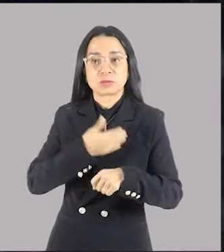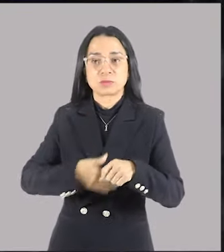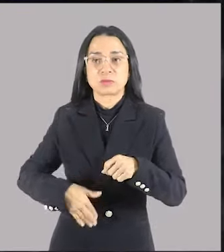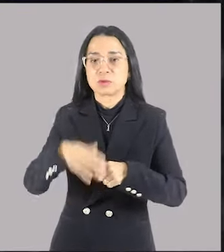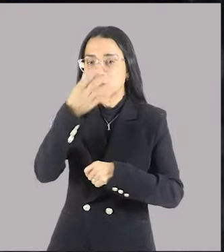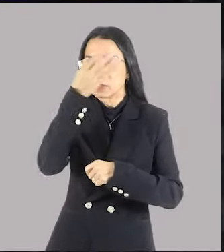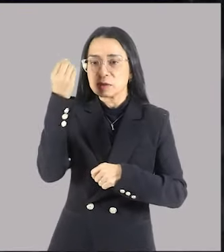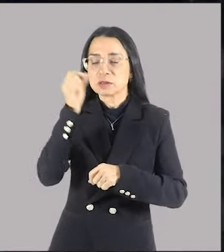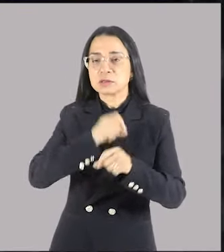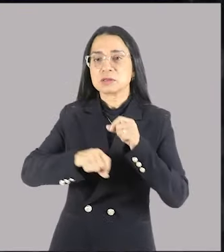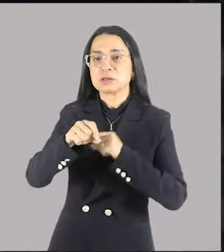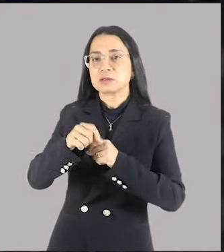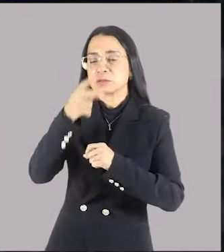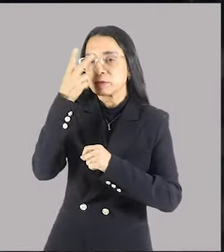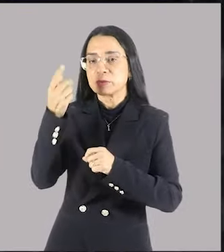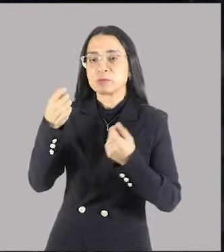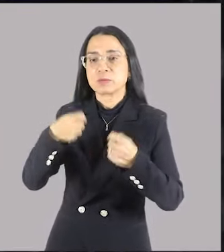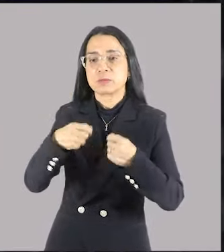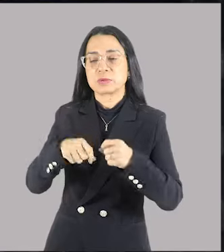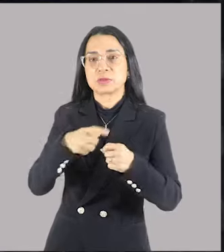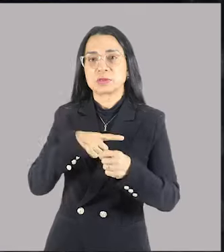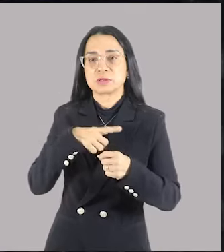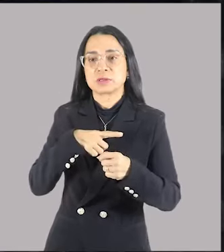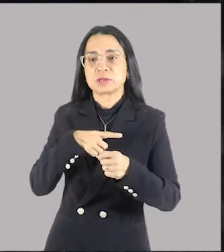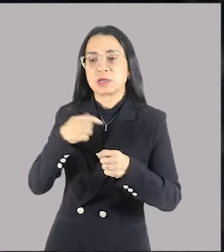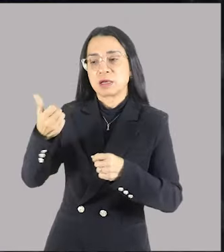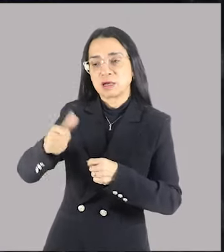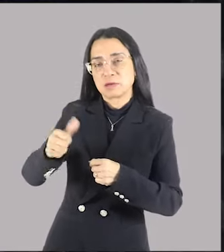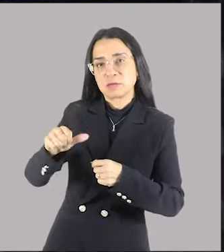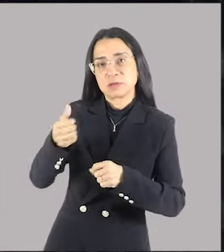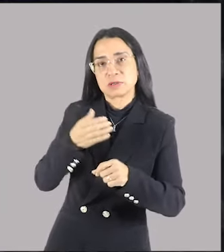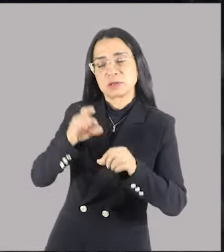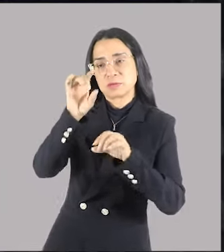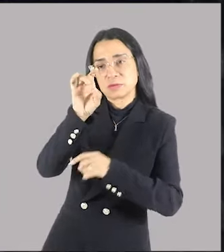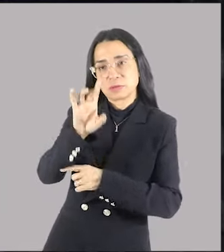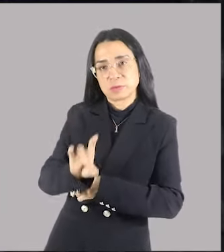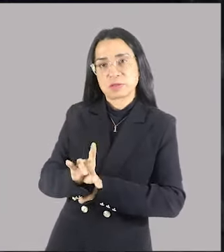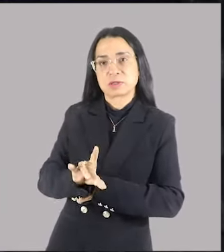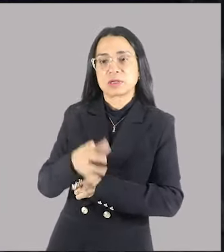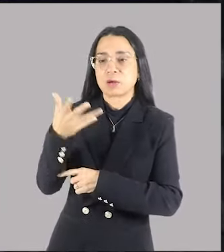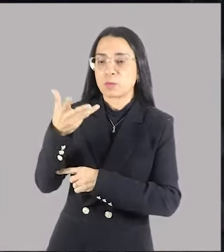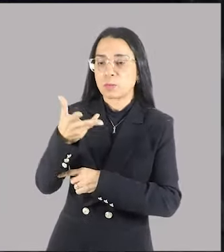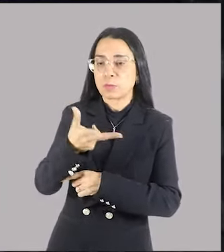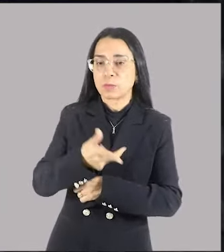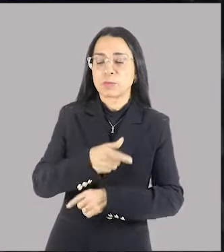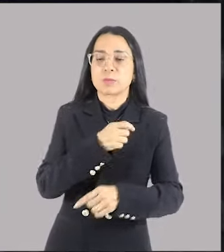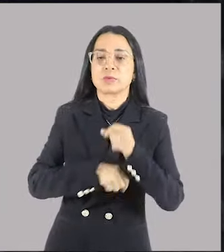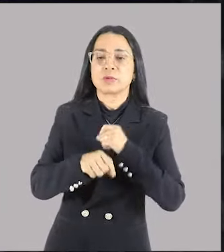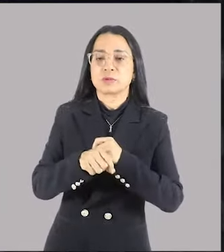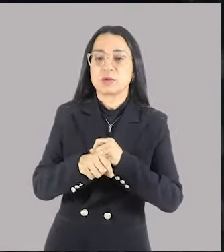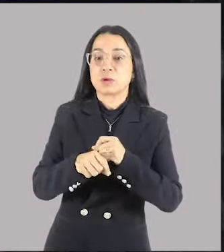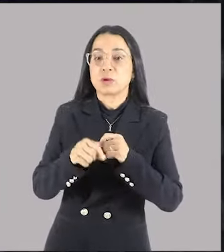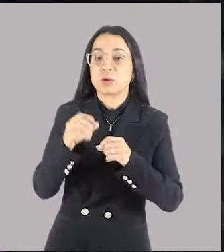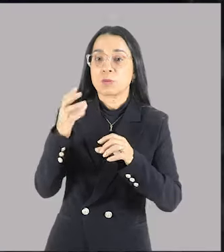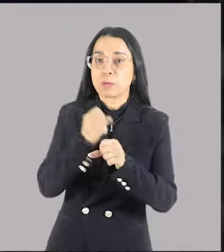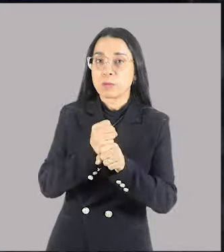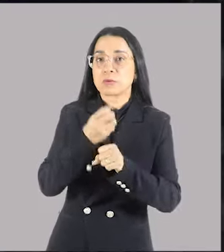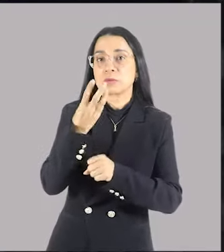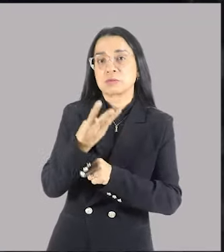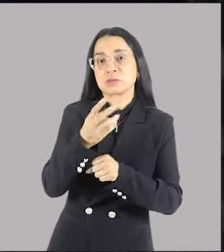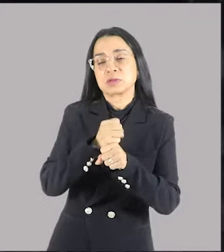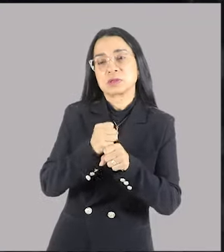se esqueceu que aquele Servidor Público precisaria passar por uma avaliação especial de desempenho completado 3 anos de efetivo exercício